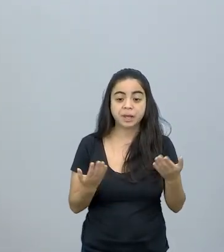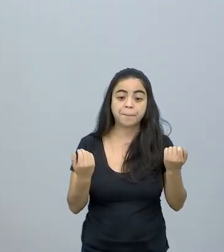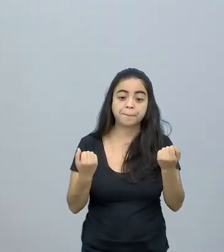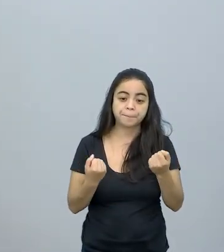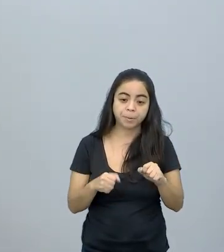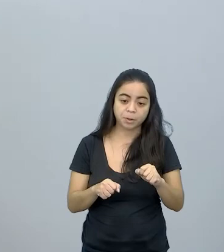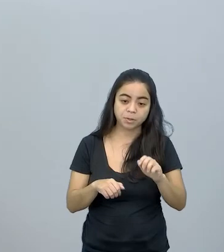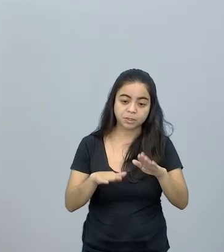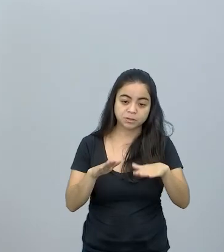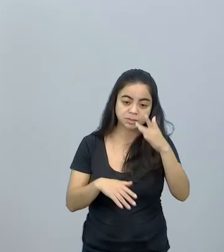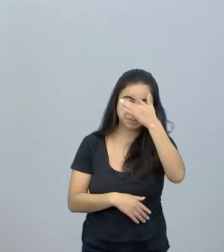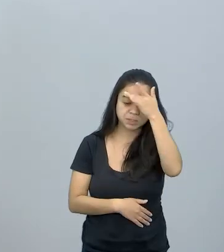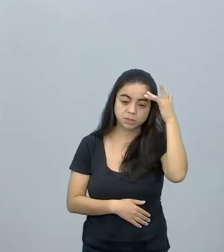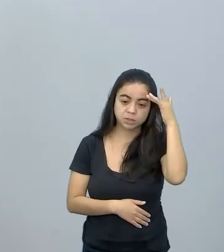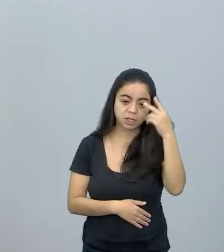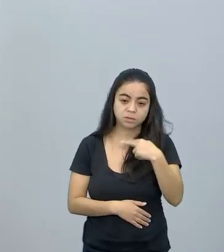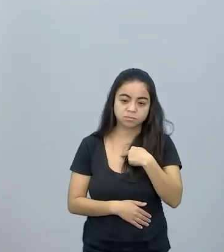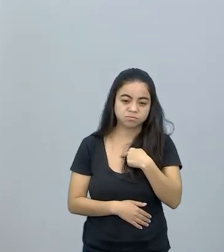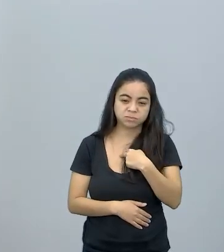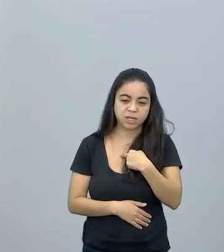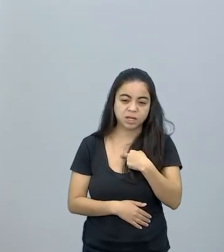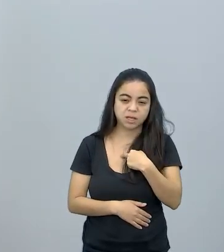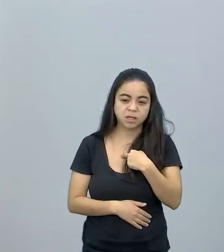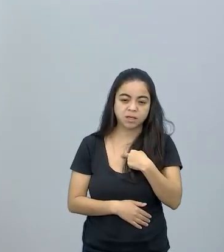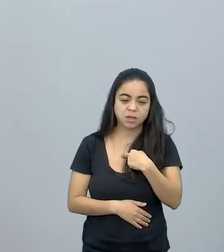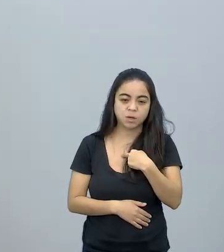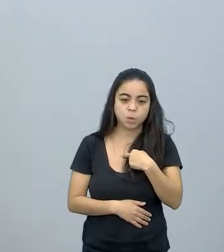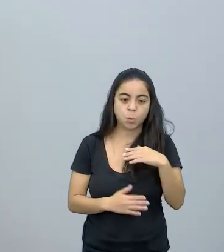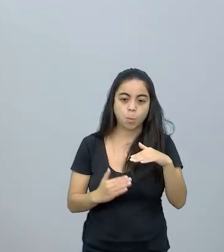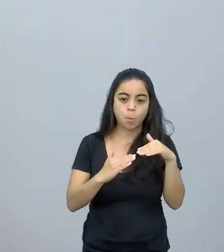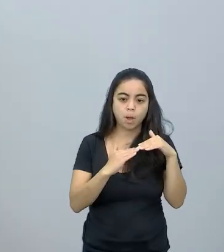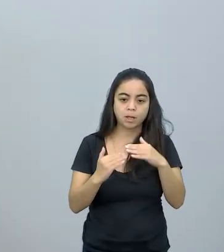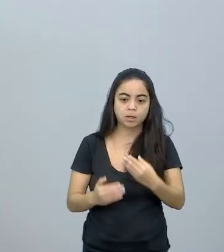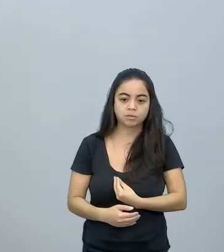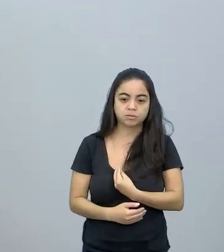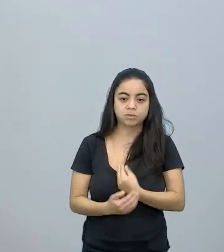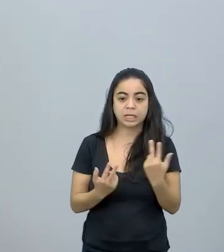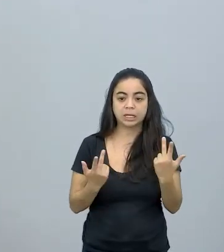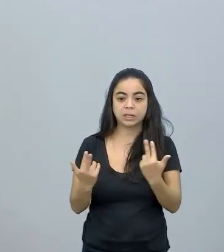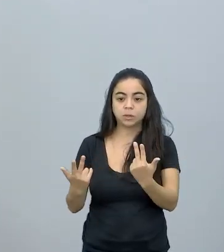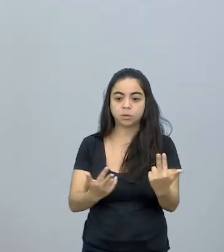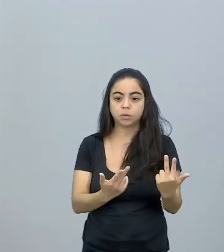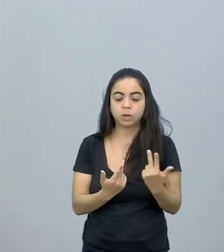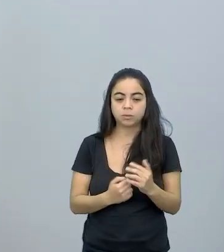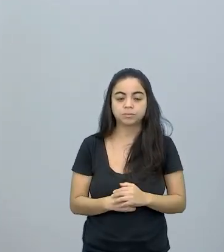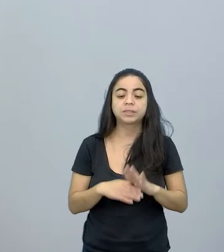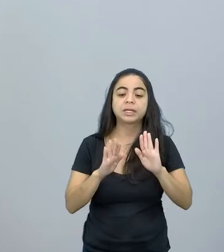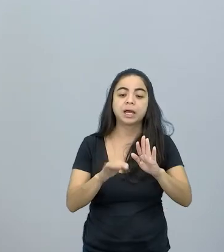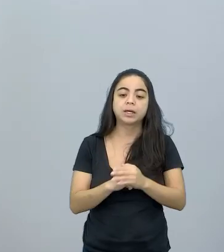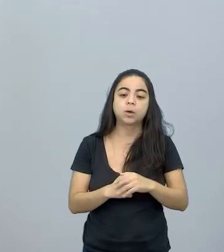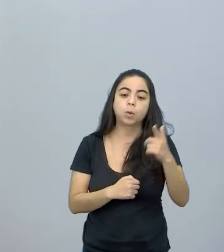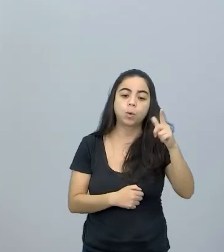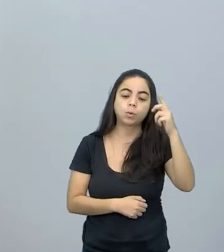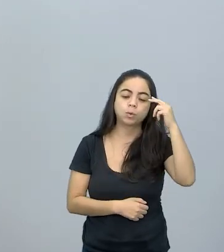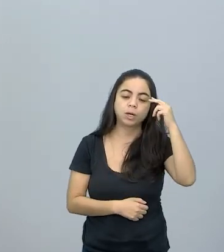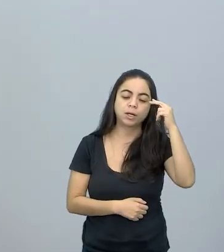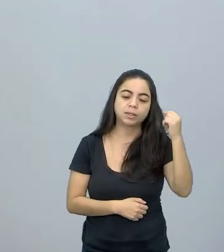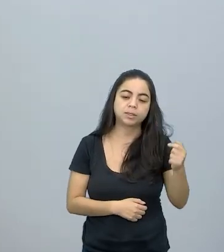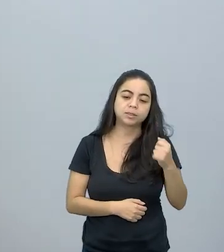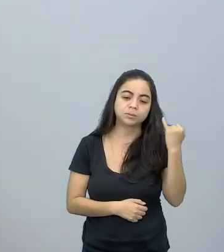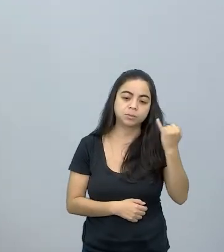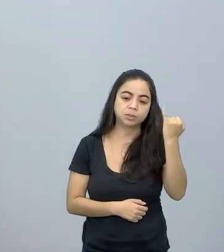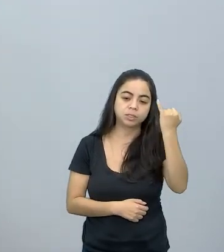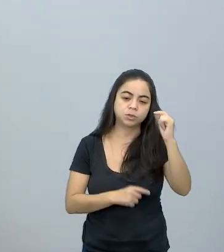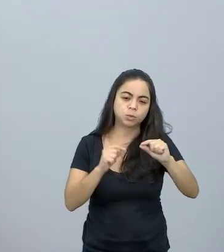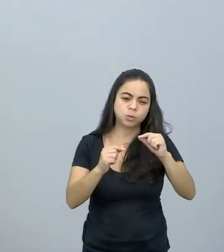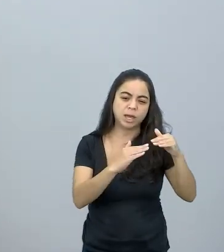essas pessoas não tenham também um padrão parecido de vida, né? Daí é necessário também, outra coisa importante, definir o que se entende